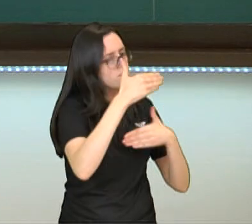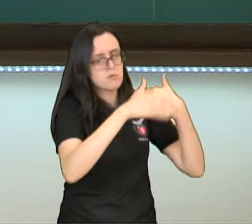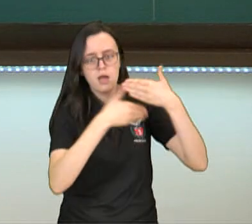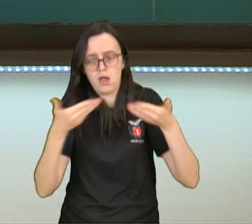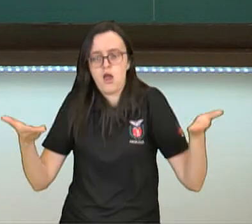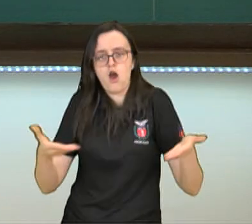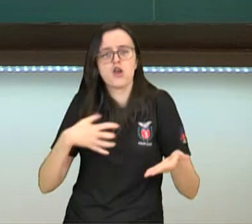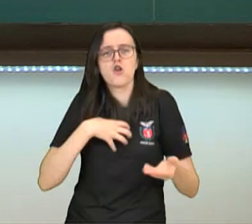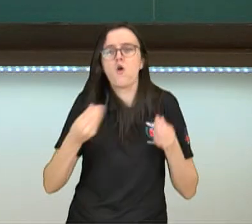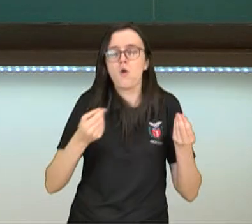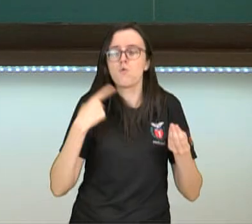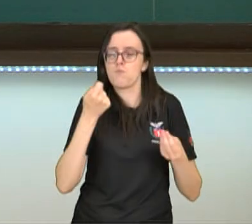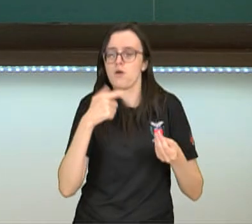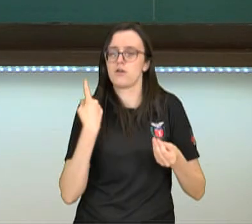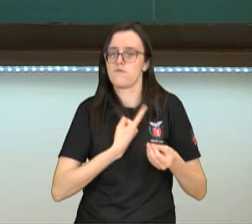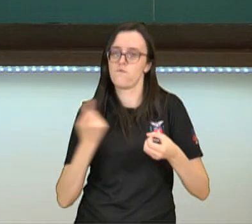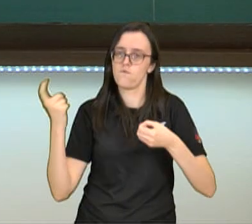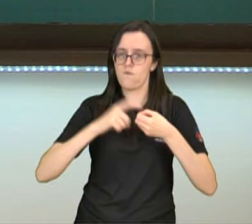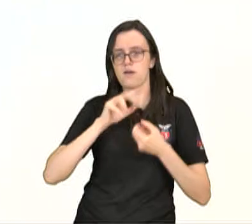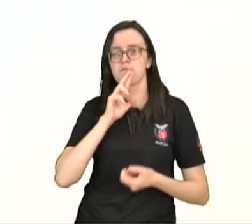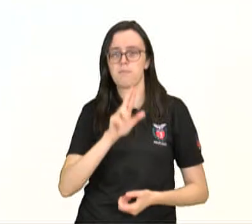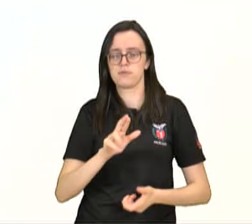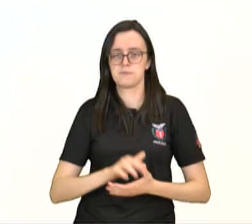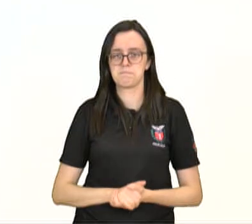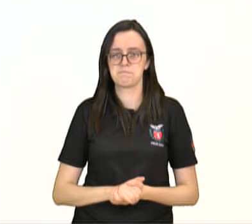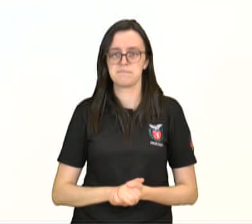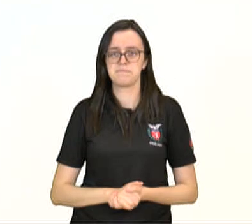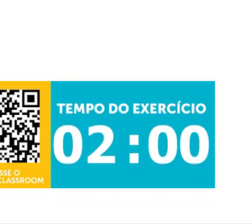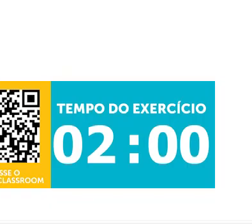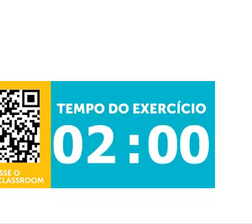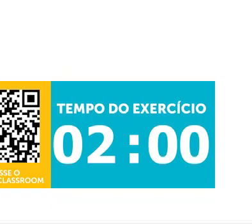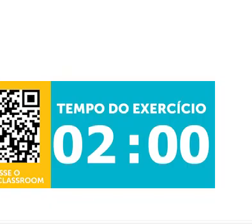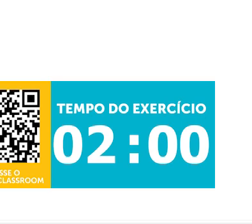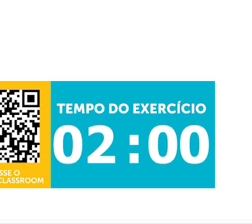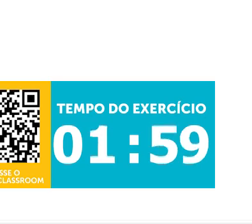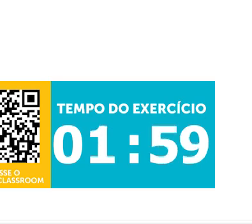forma atual e daqui a pouco nós voltamos com a resposta.